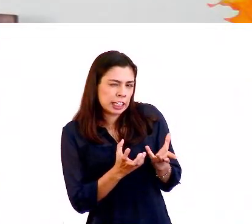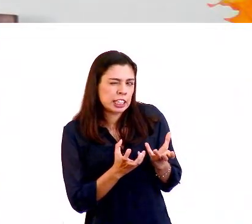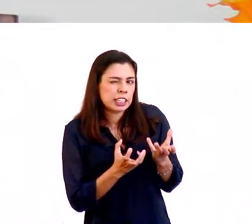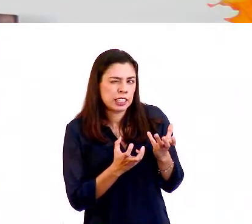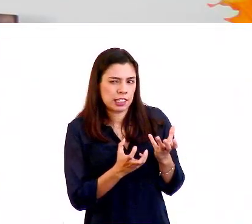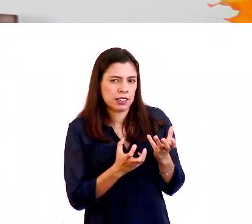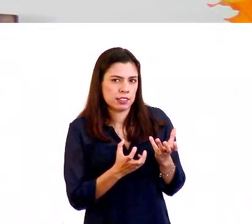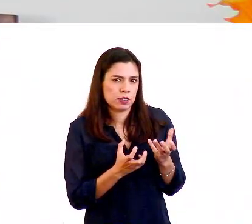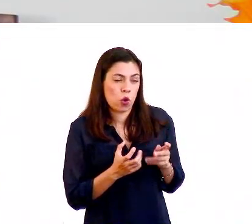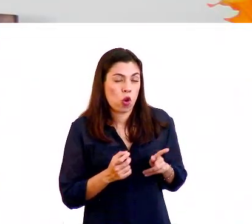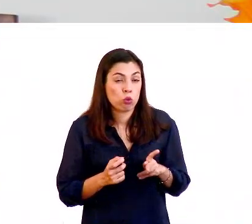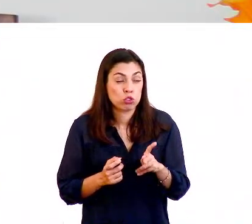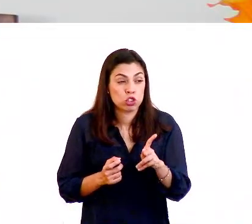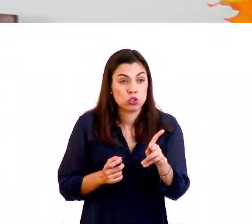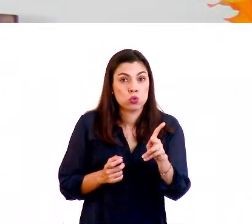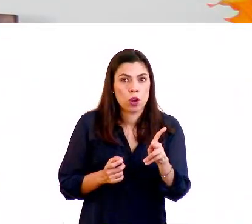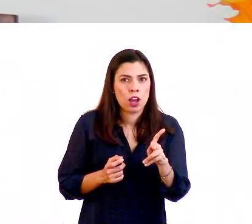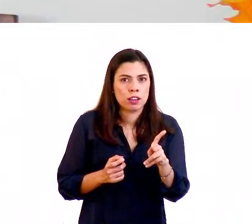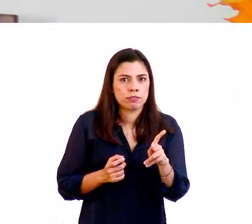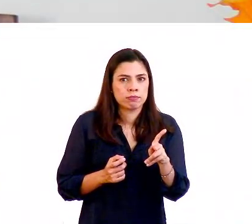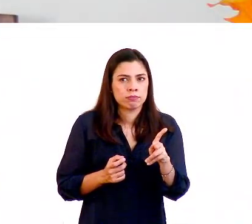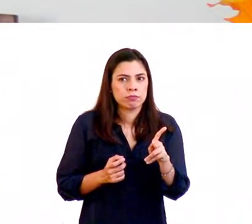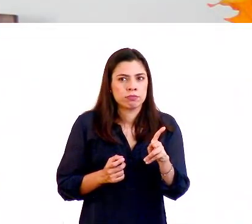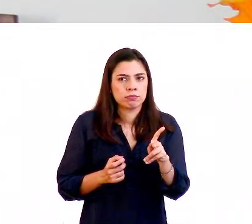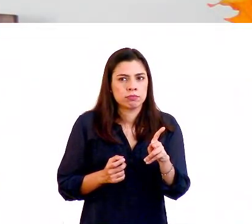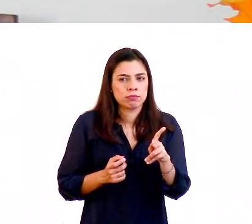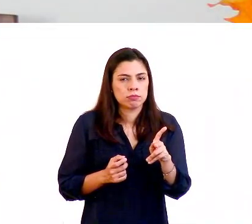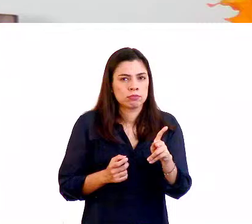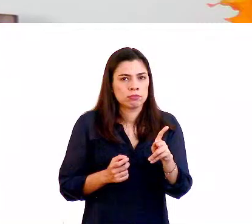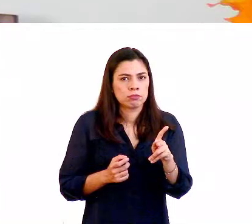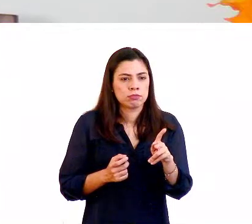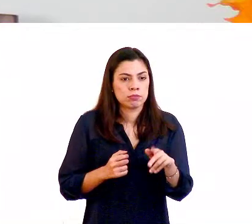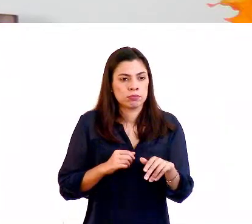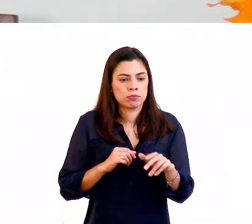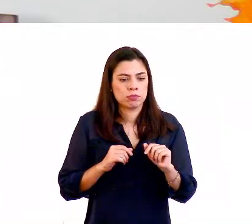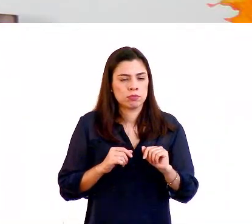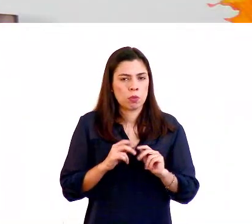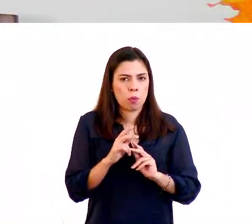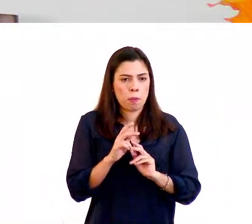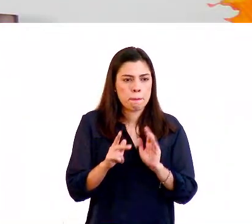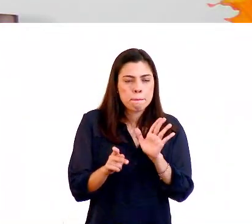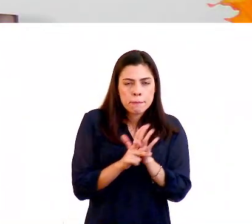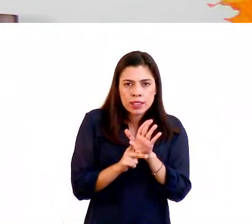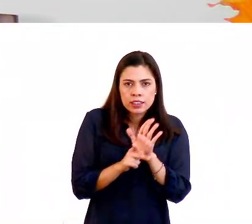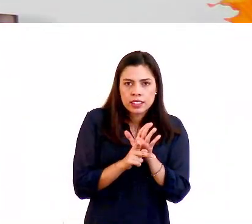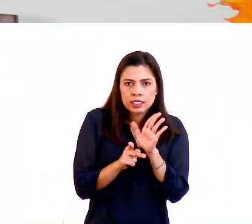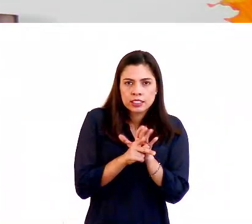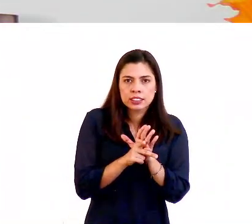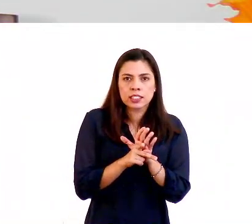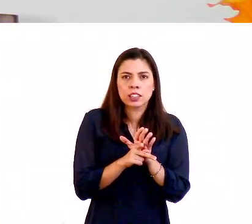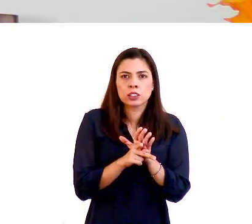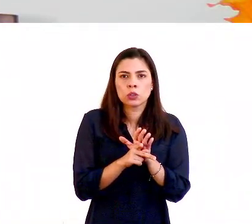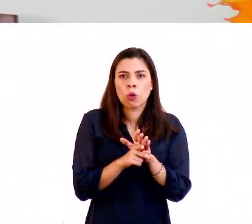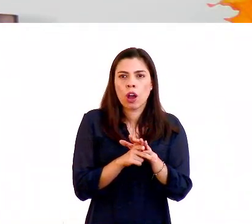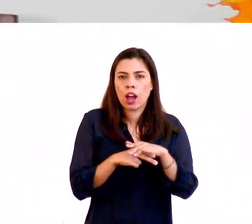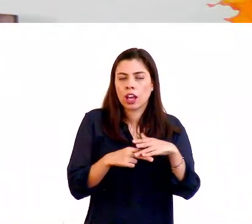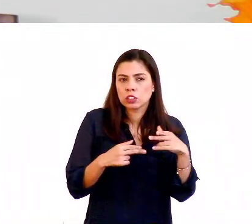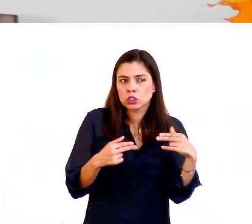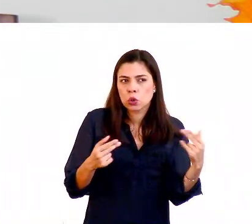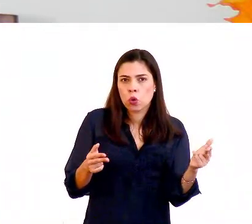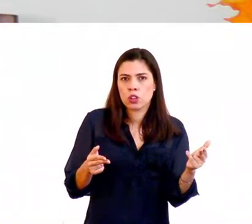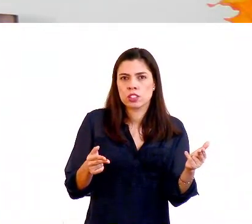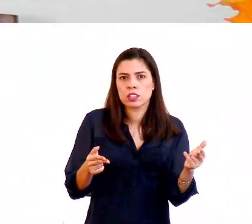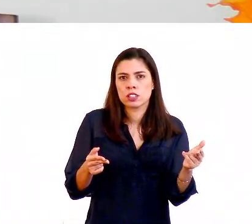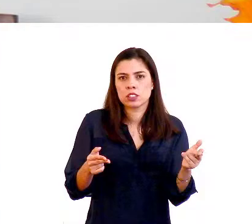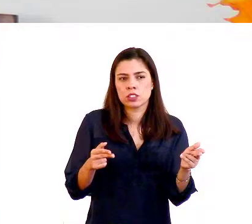só apontavam para Cristo, agora ele veio, eles não servem mais para nada. Fique com o principal, fique com Cristo.